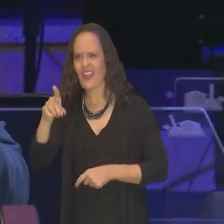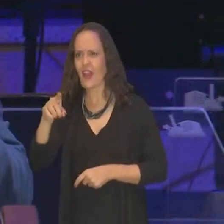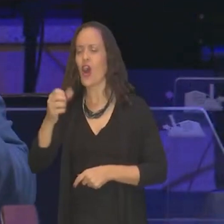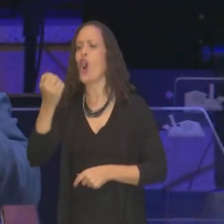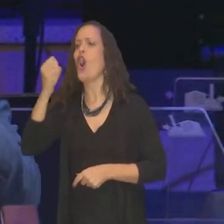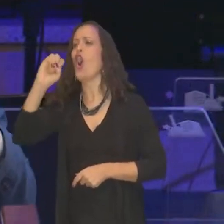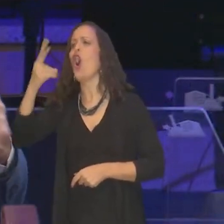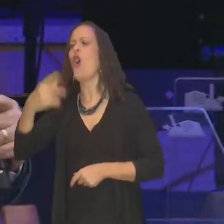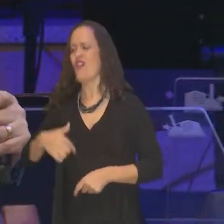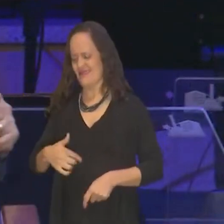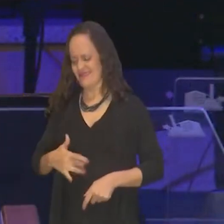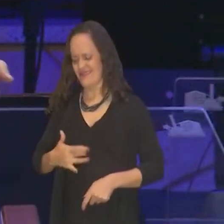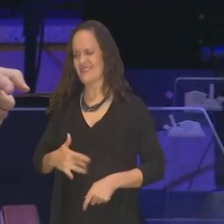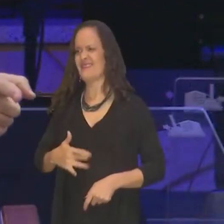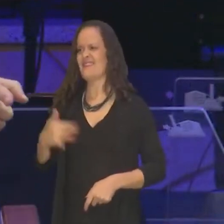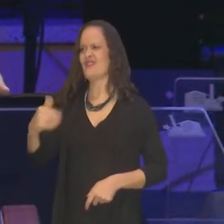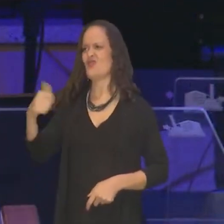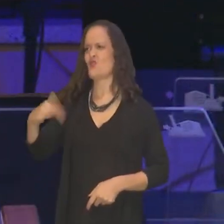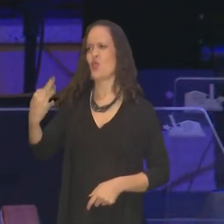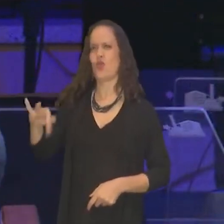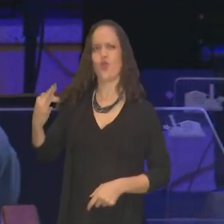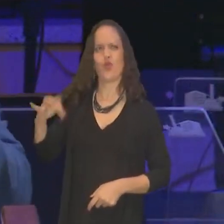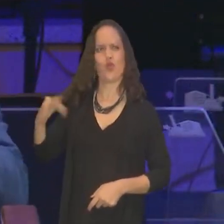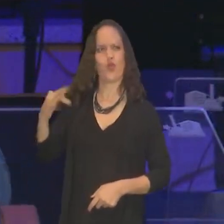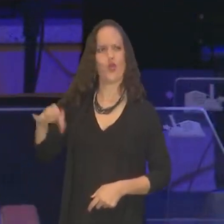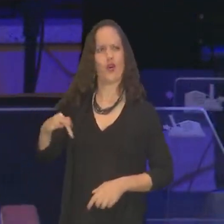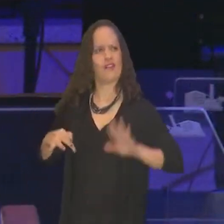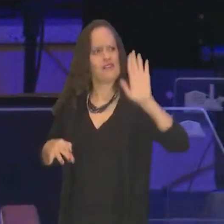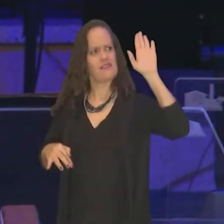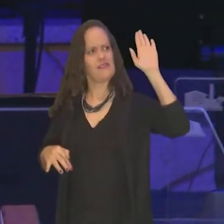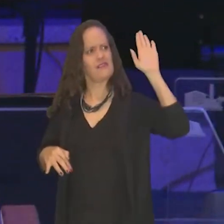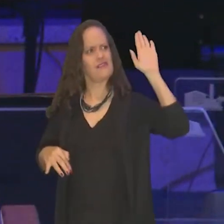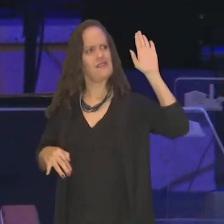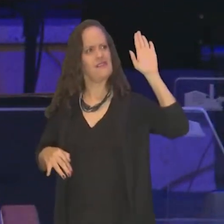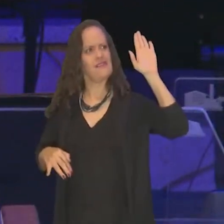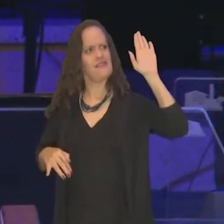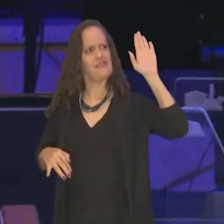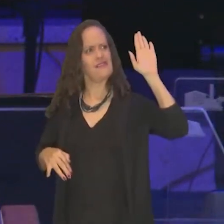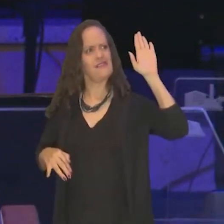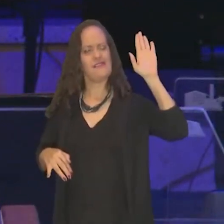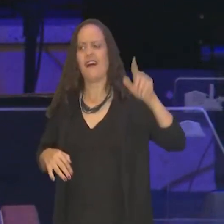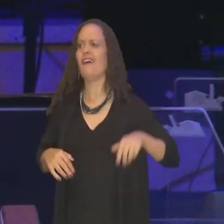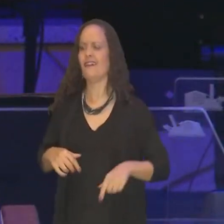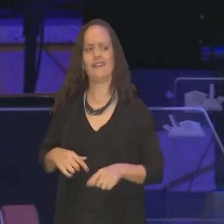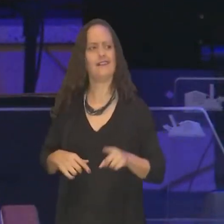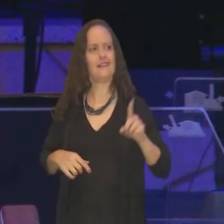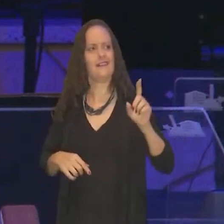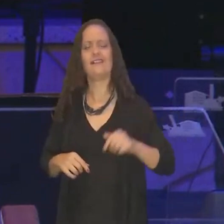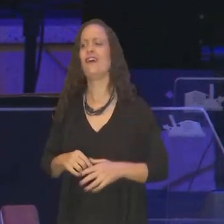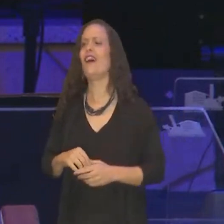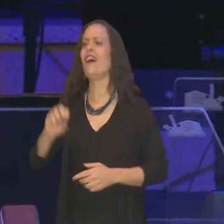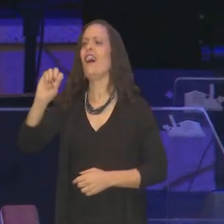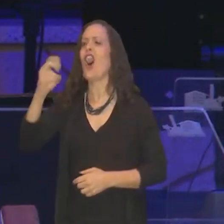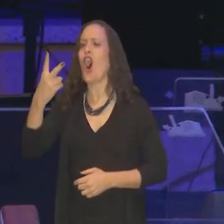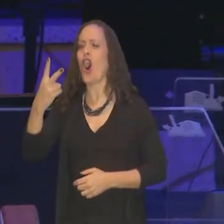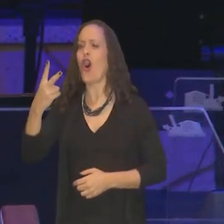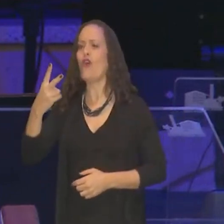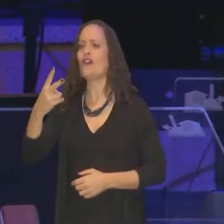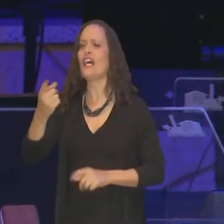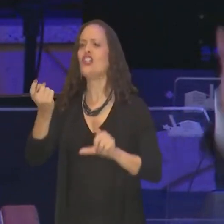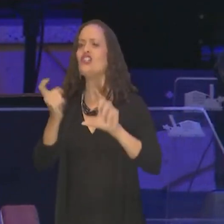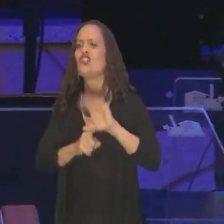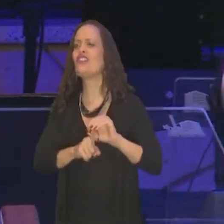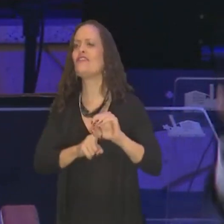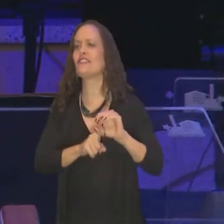do estômago? Eu sei que tem alguém passando mal aqui do estômago. Levante a sua mão. Eu sei que tem. Alguém aqui tem uma dívida a pagar?